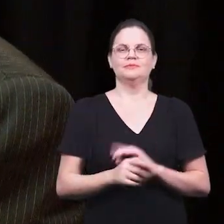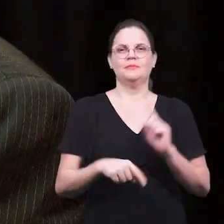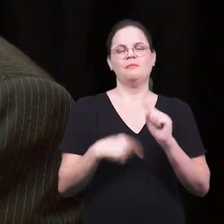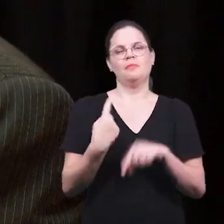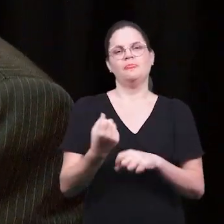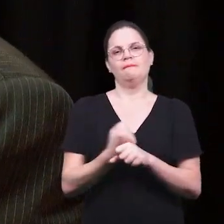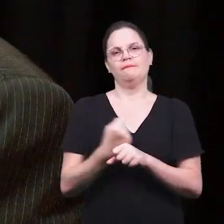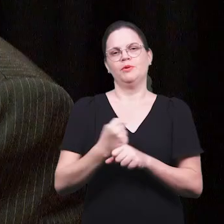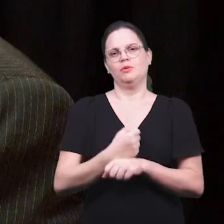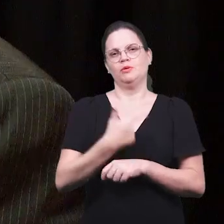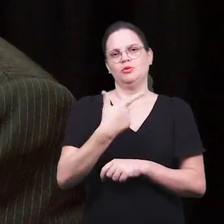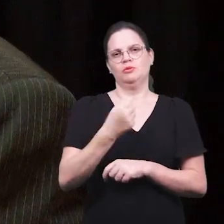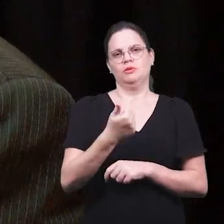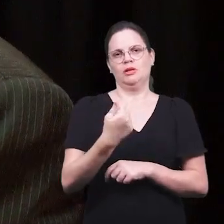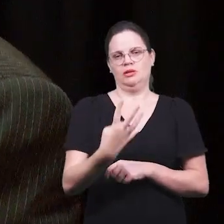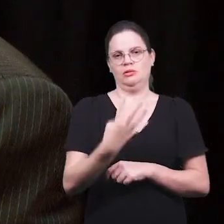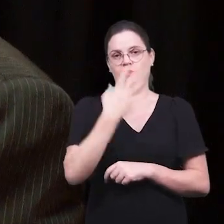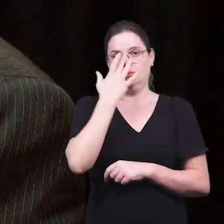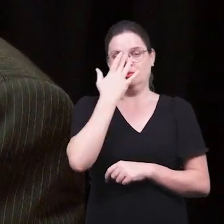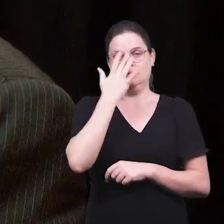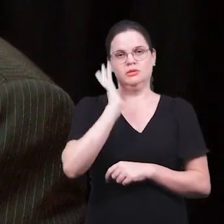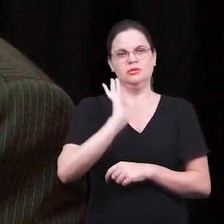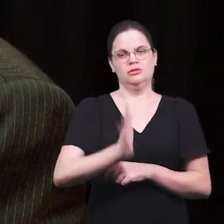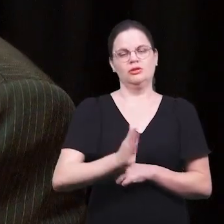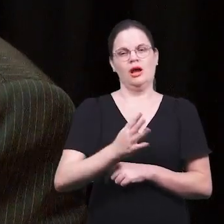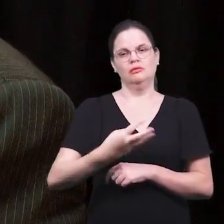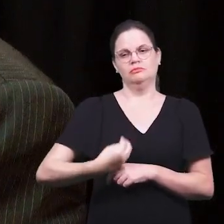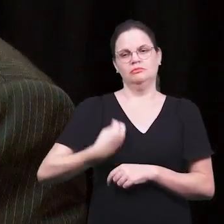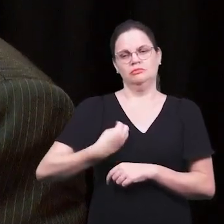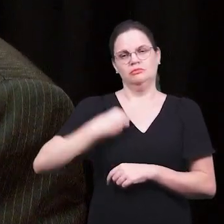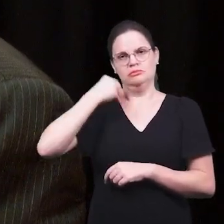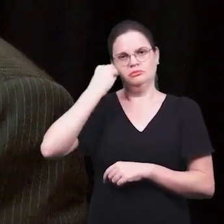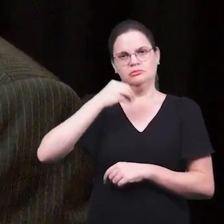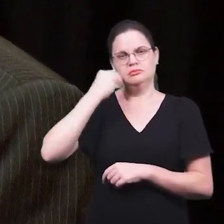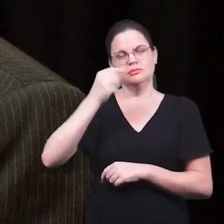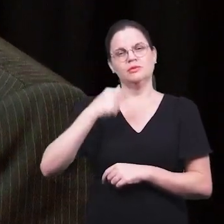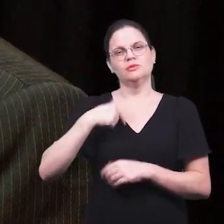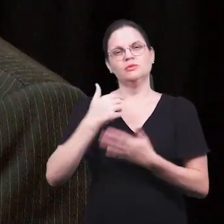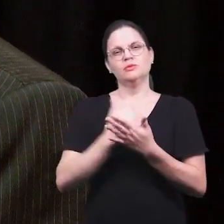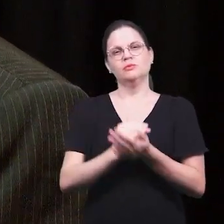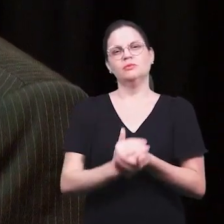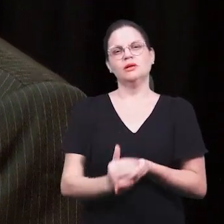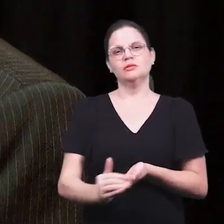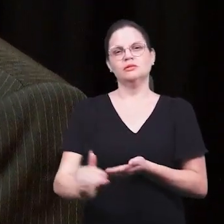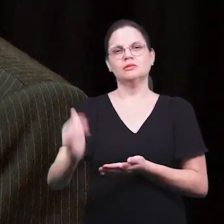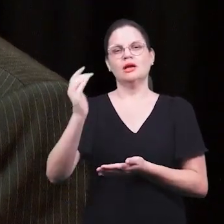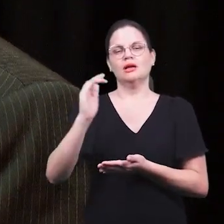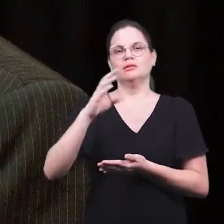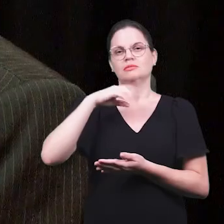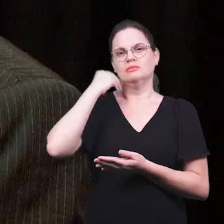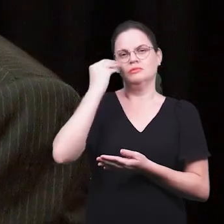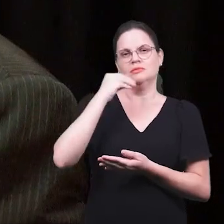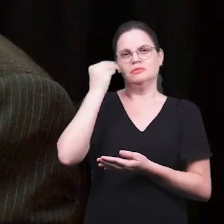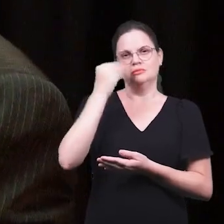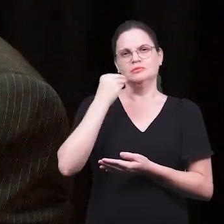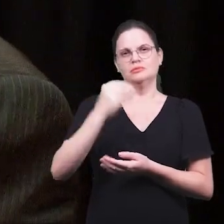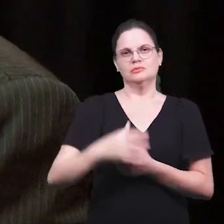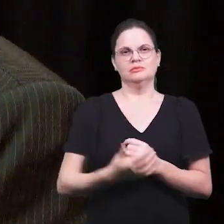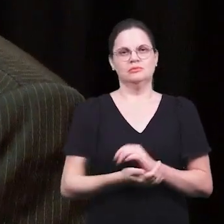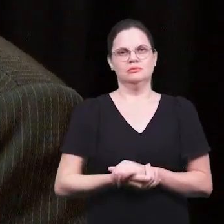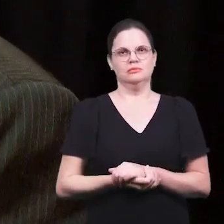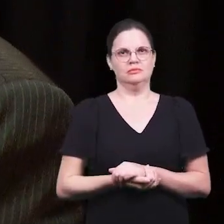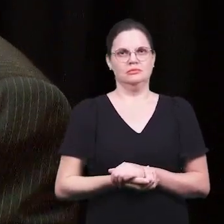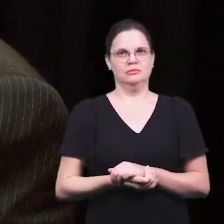chega 2014, assim, um bom tempo já havia passado. Então, eu comecei a ter algumas experiências